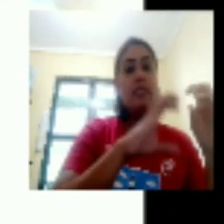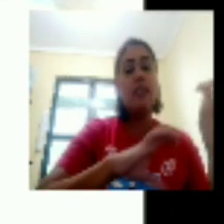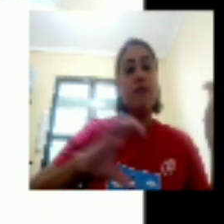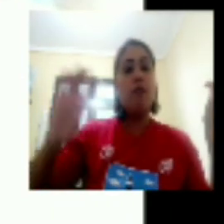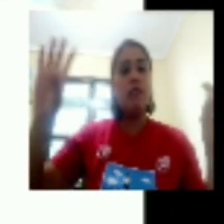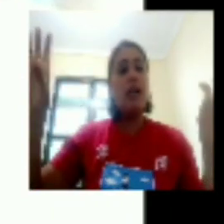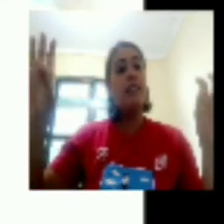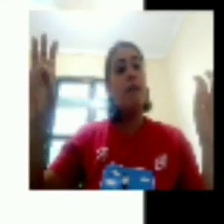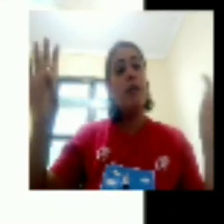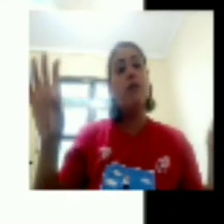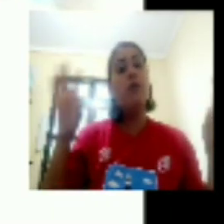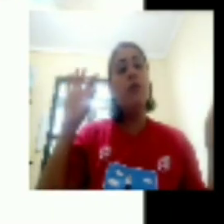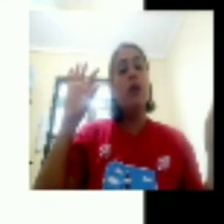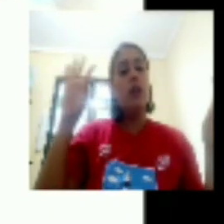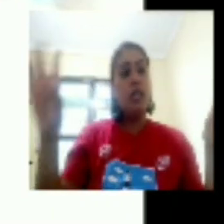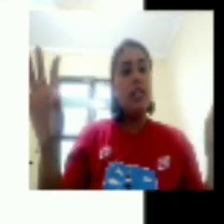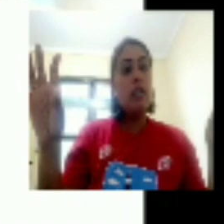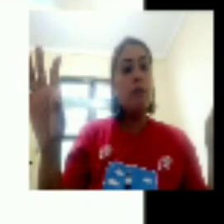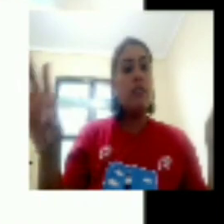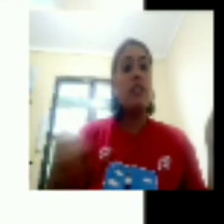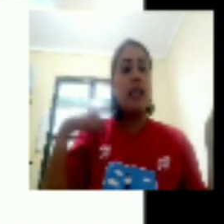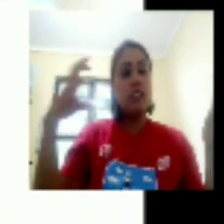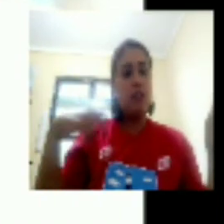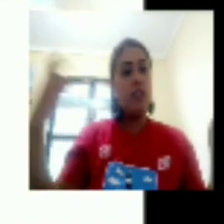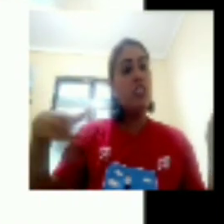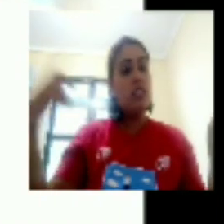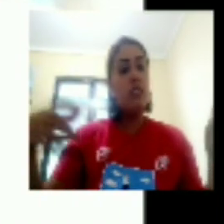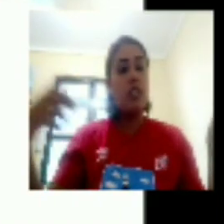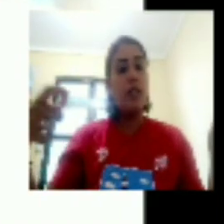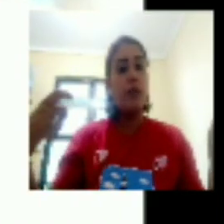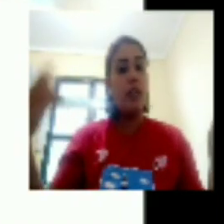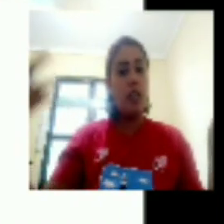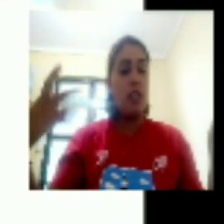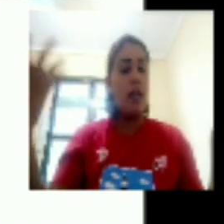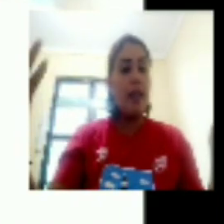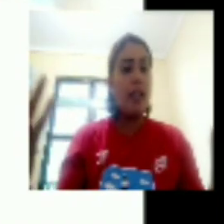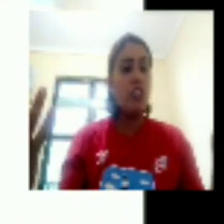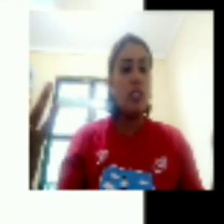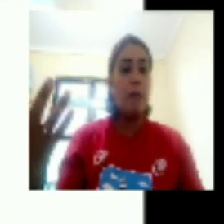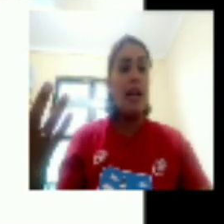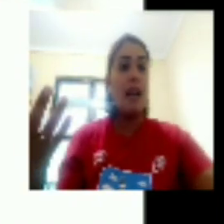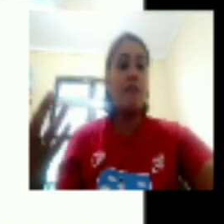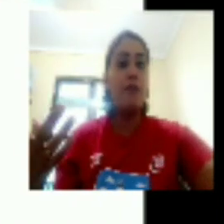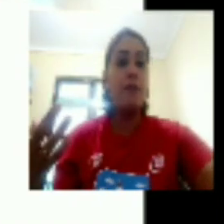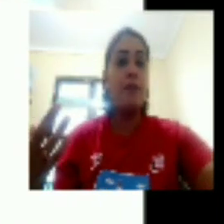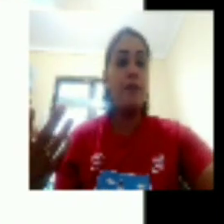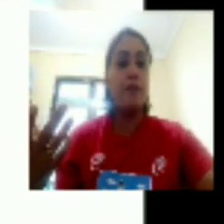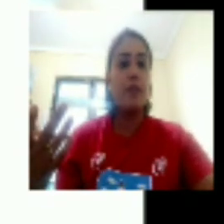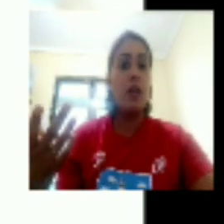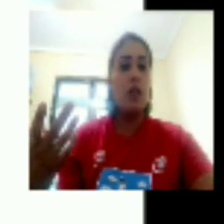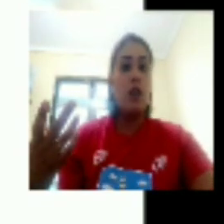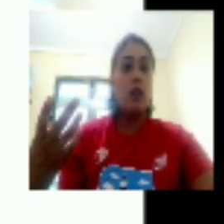uma parte era voltada para o INAMPS, que era através desse dinheiro que eles trabalhavam.